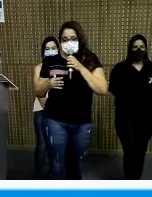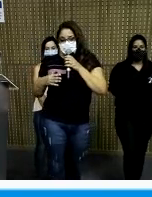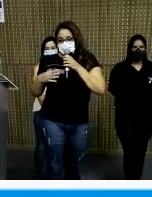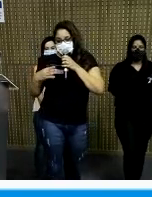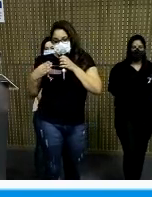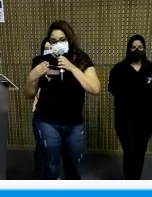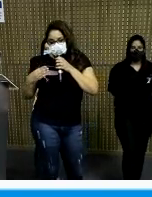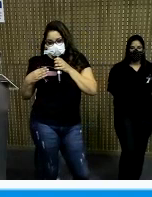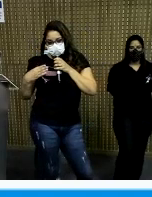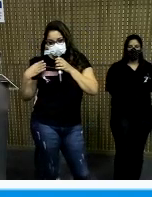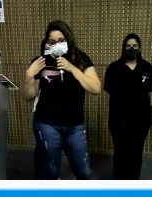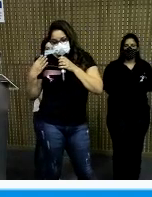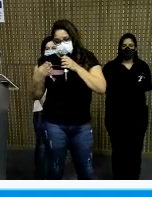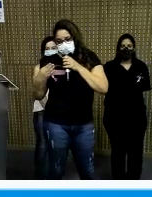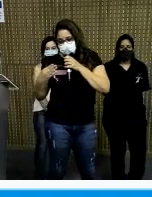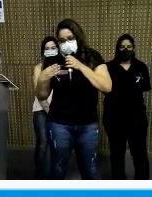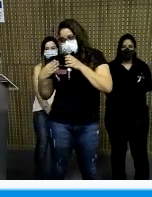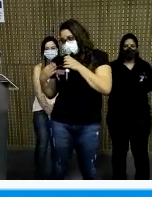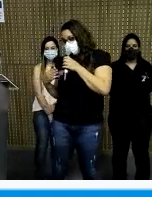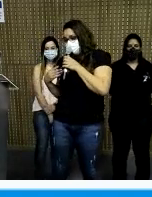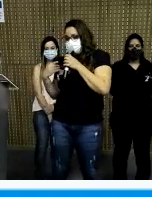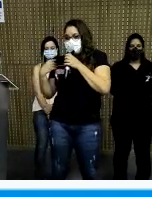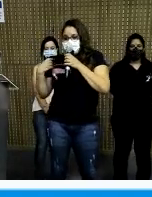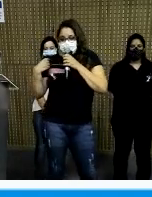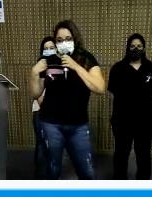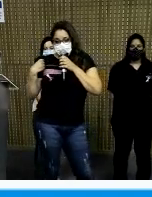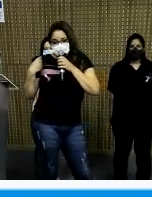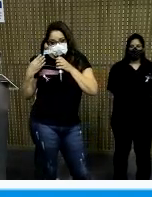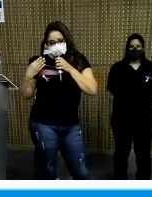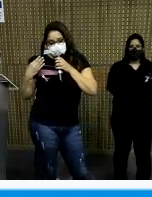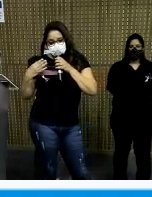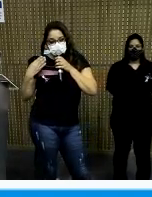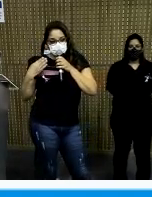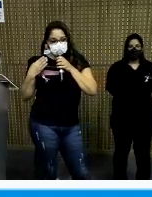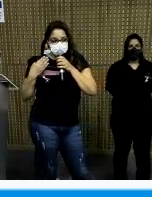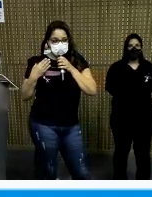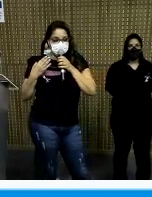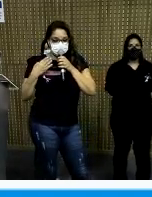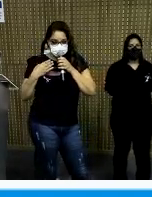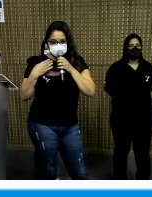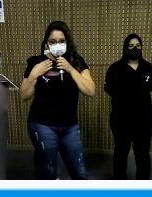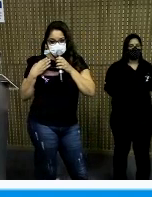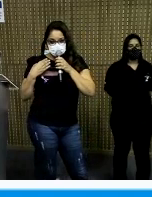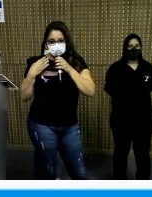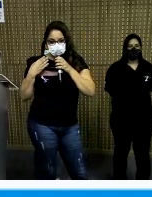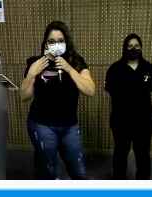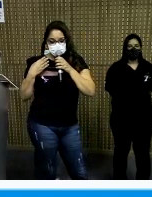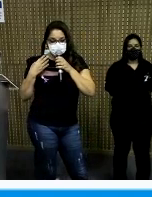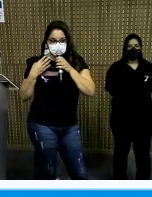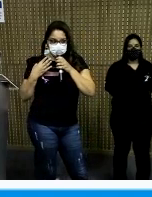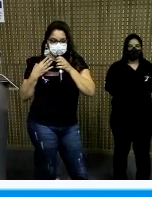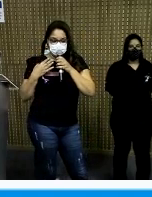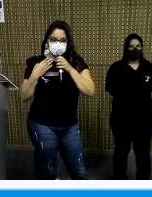né, fazer isso em tempo oportuno, e aí as reclamações são muito em função disso, muito mais